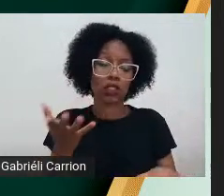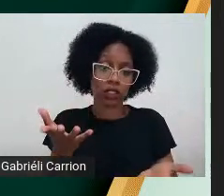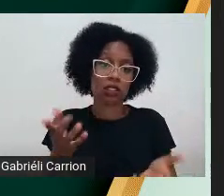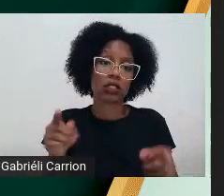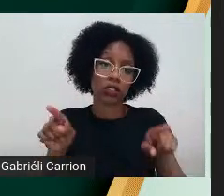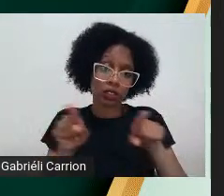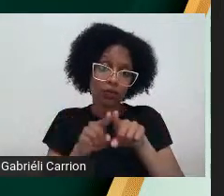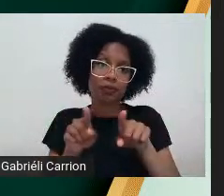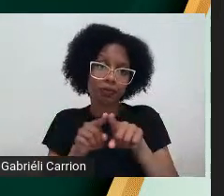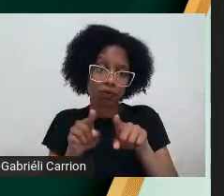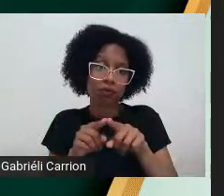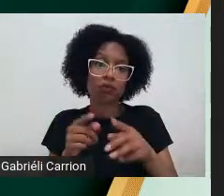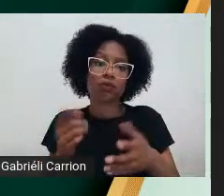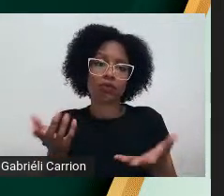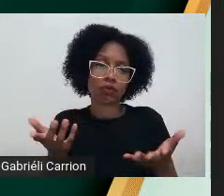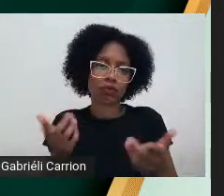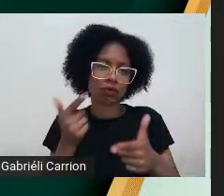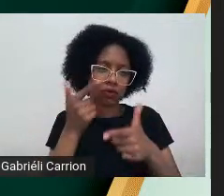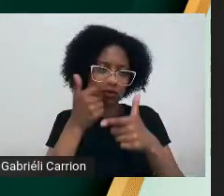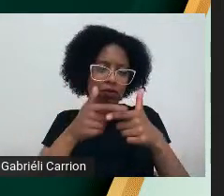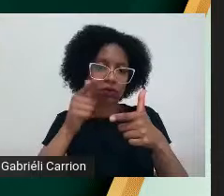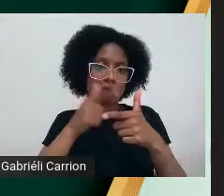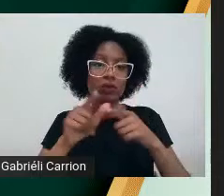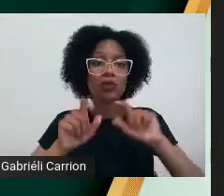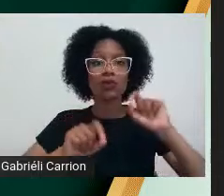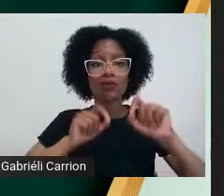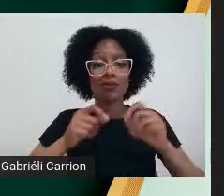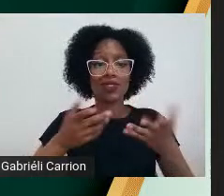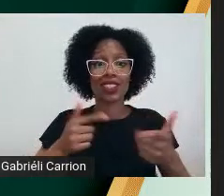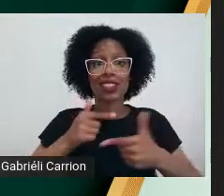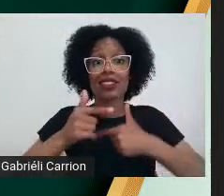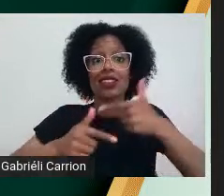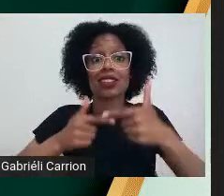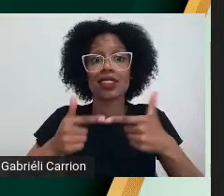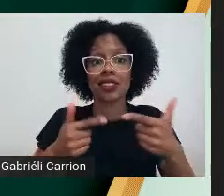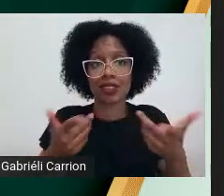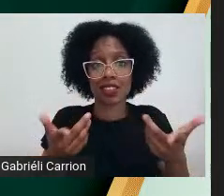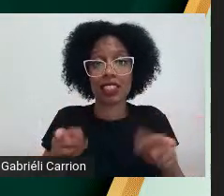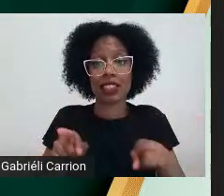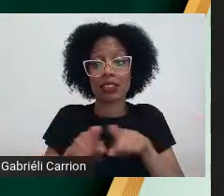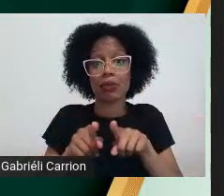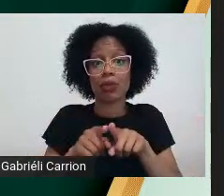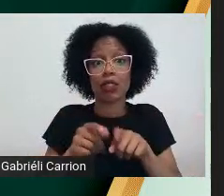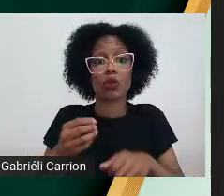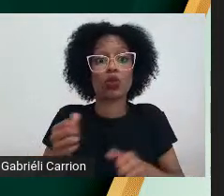dificultou muito a realização do nosso trabalho e a nossa convivência.